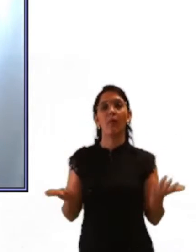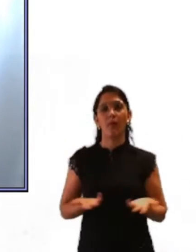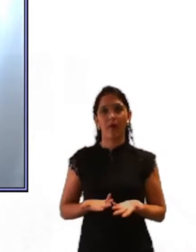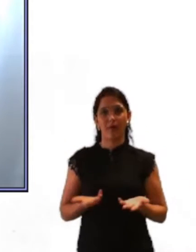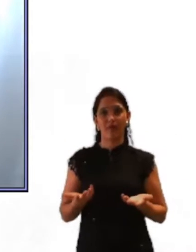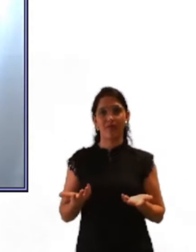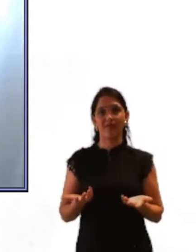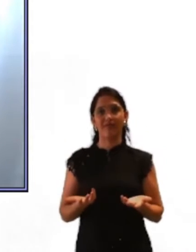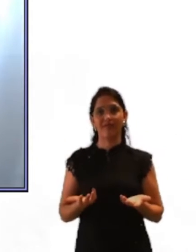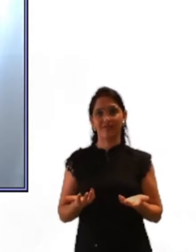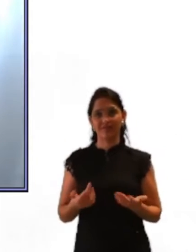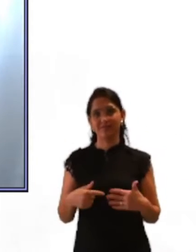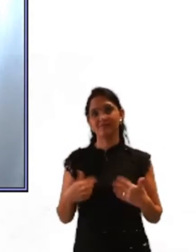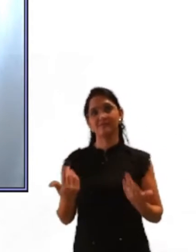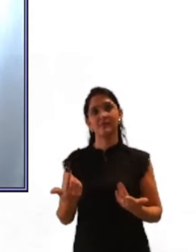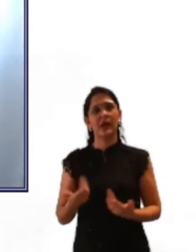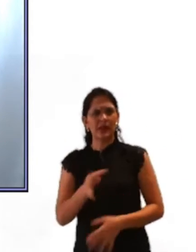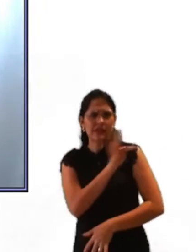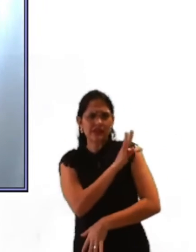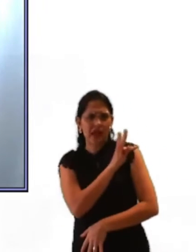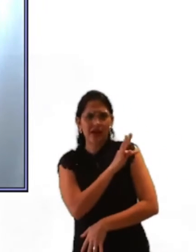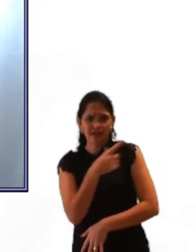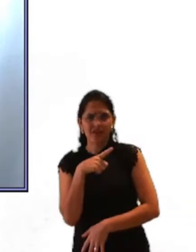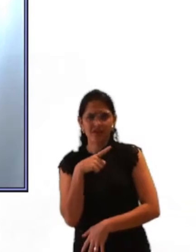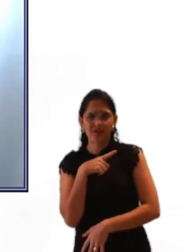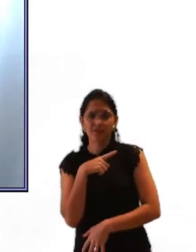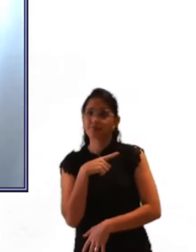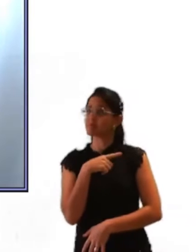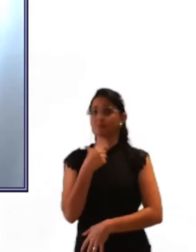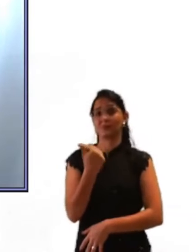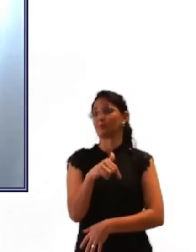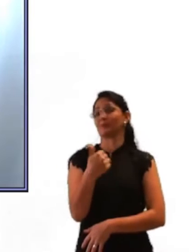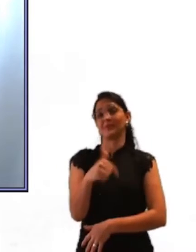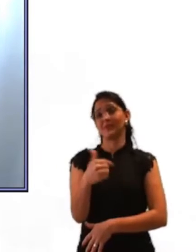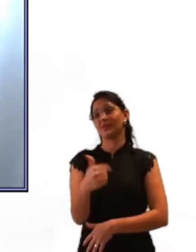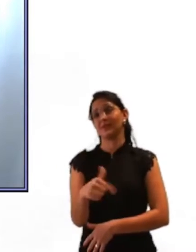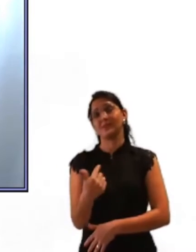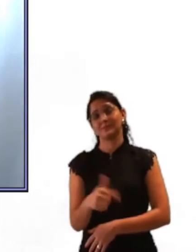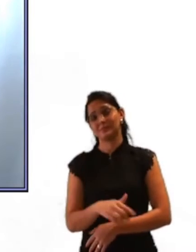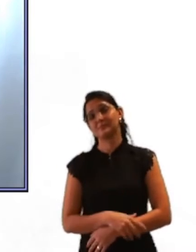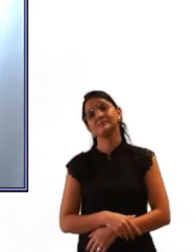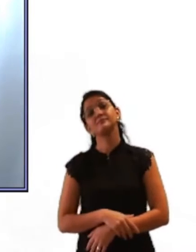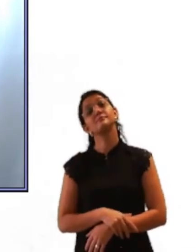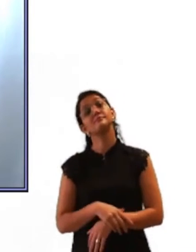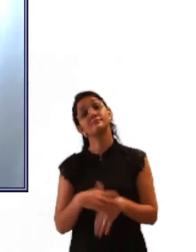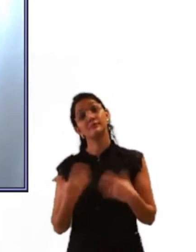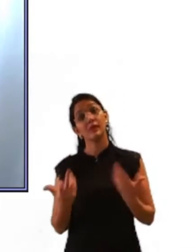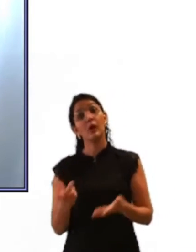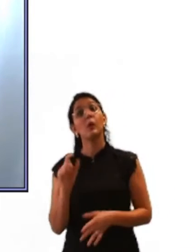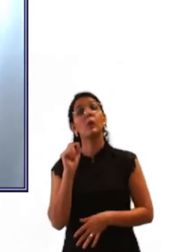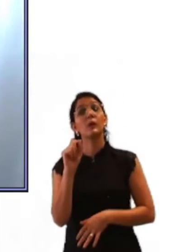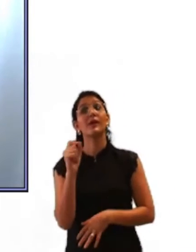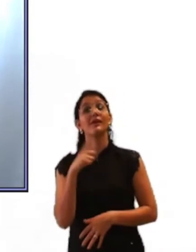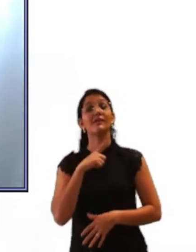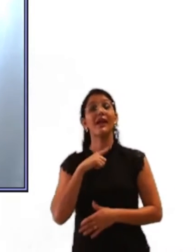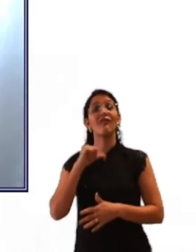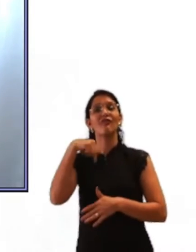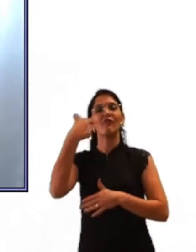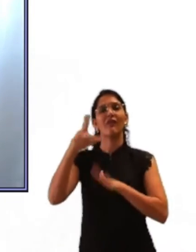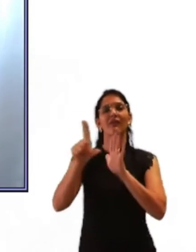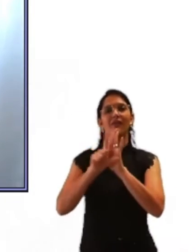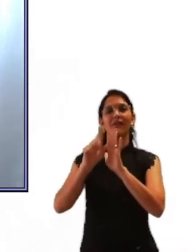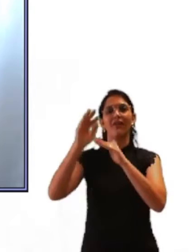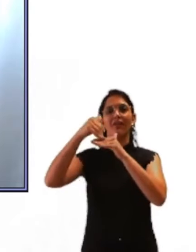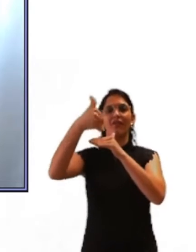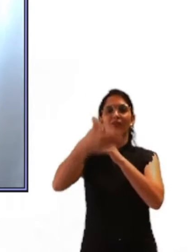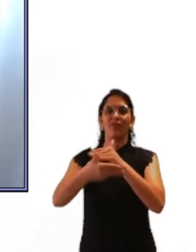Isso tudo não tem uma técnica jurídica para isso, né? O que tem ali são fatores extrajurídicos. Então,